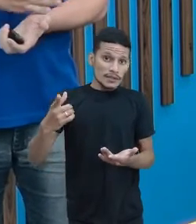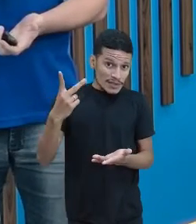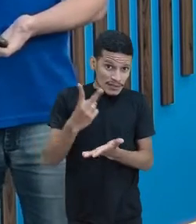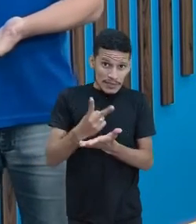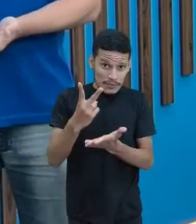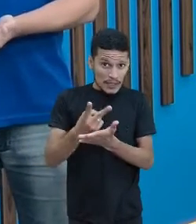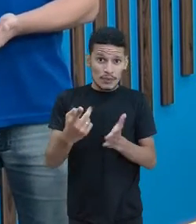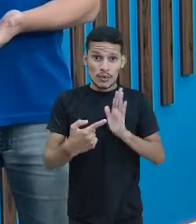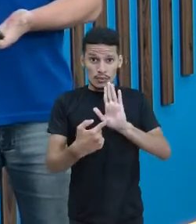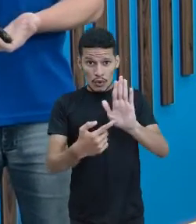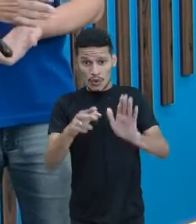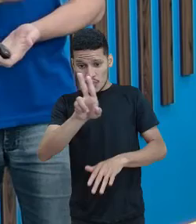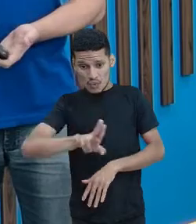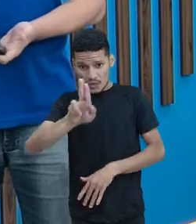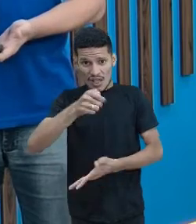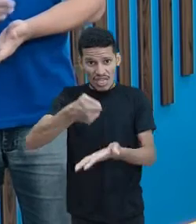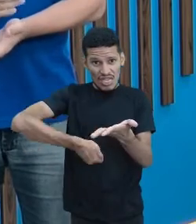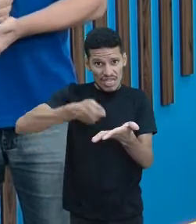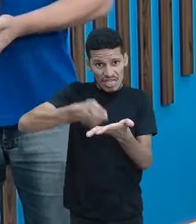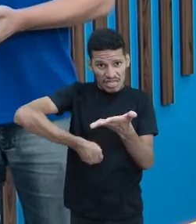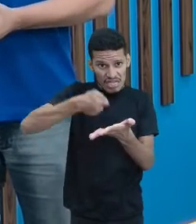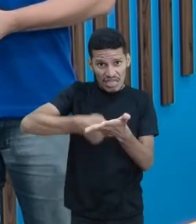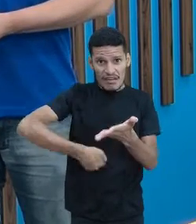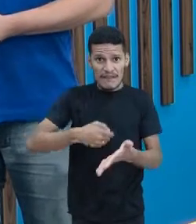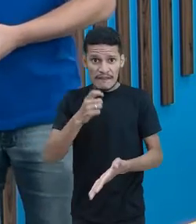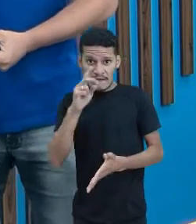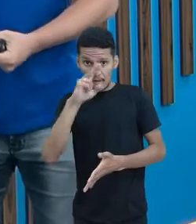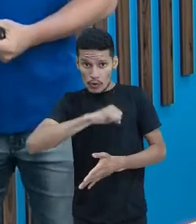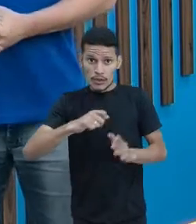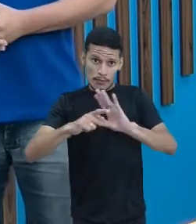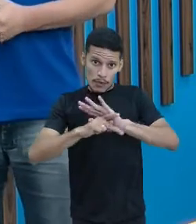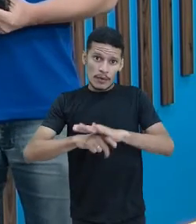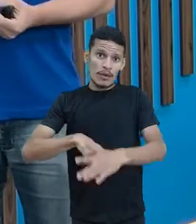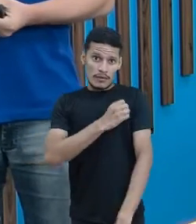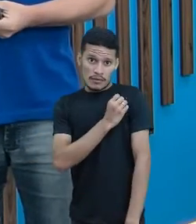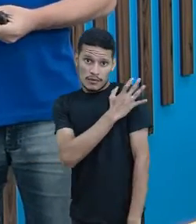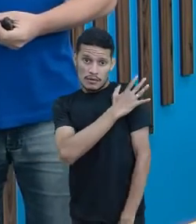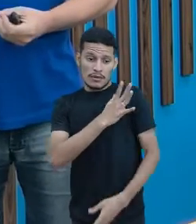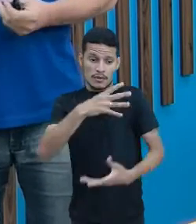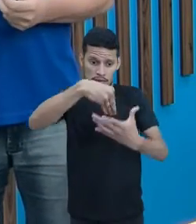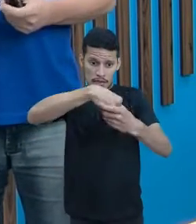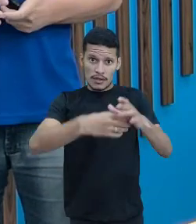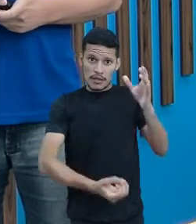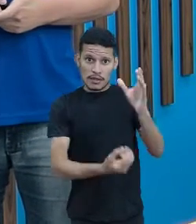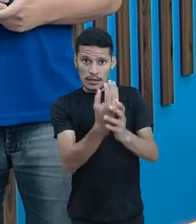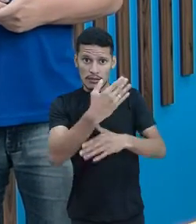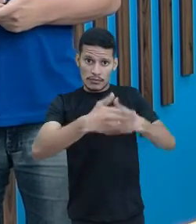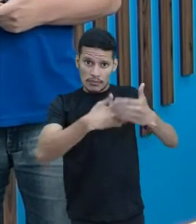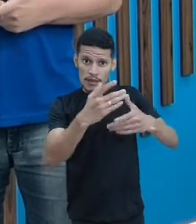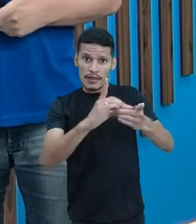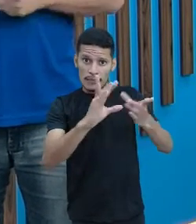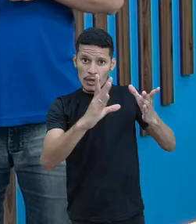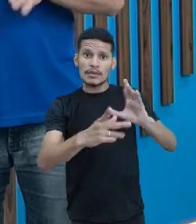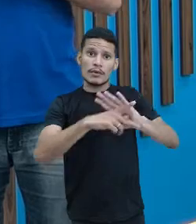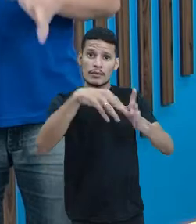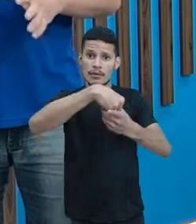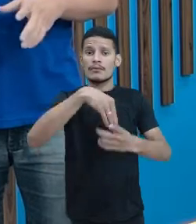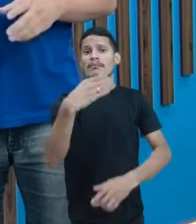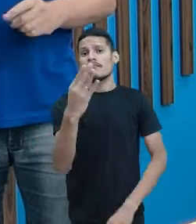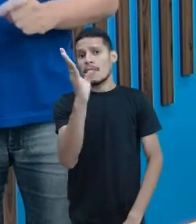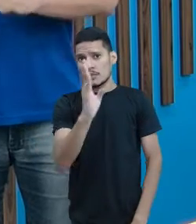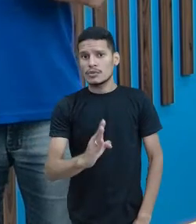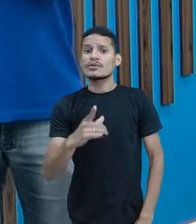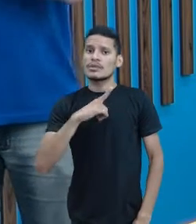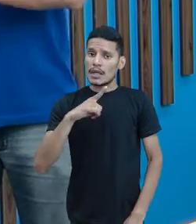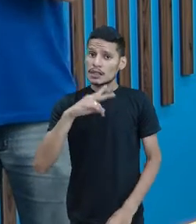vezes do autoritarismo da força militar, né, sobre, né, a construção do processo democrático no Brasil. Então a gente realmente tem um